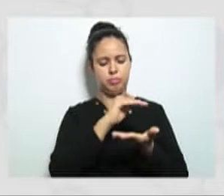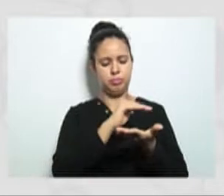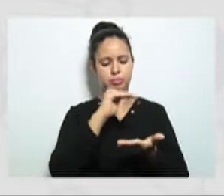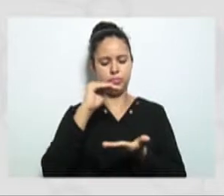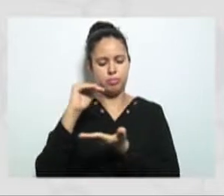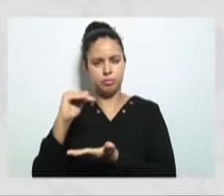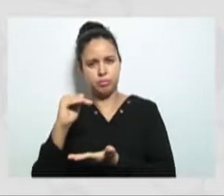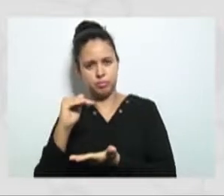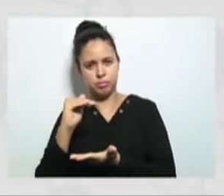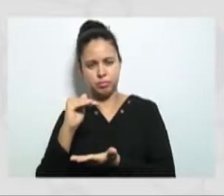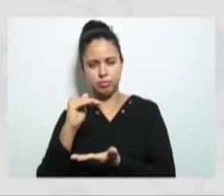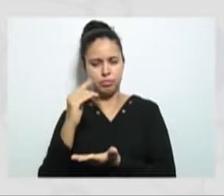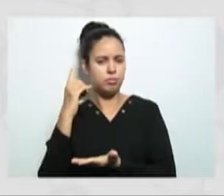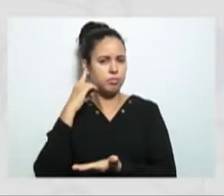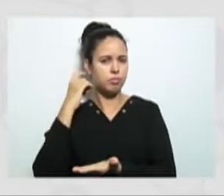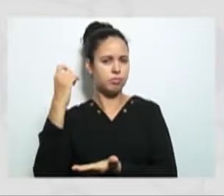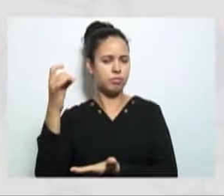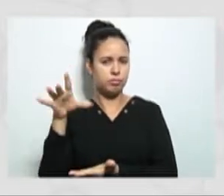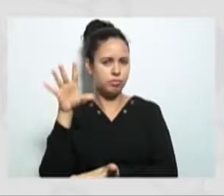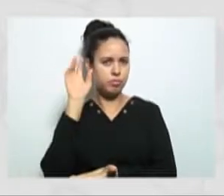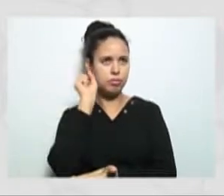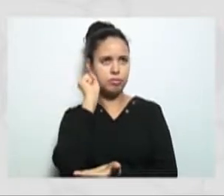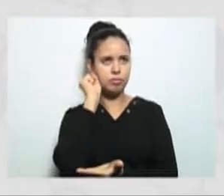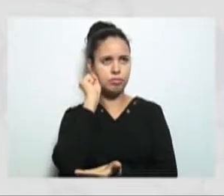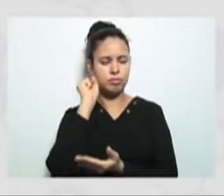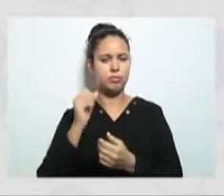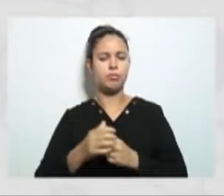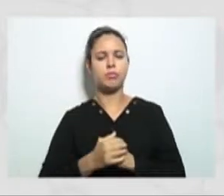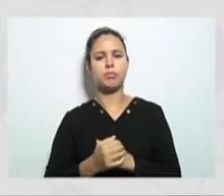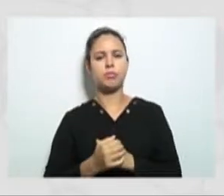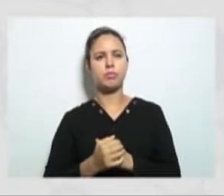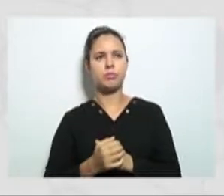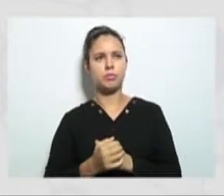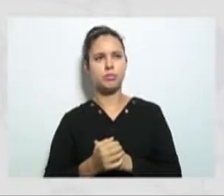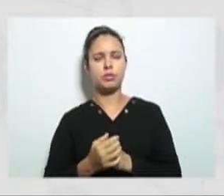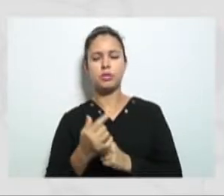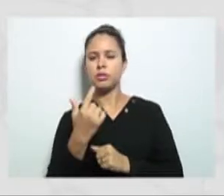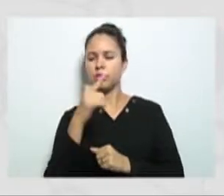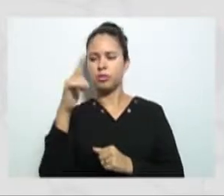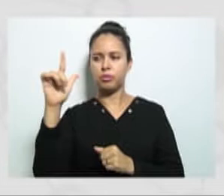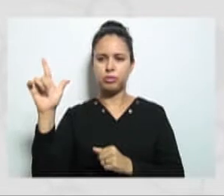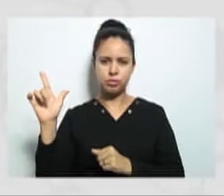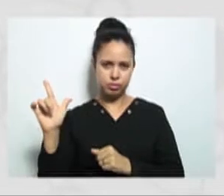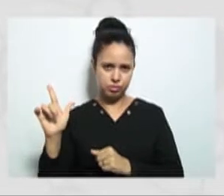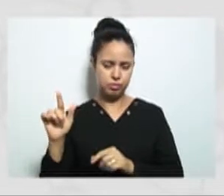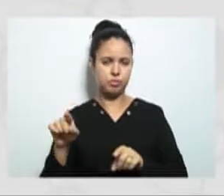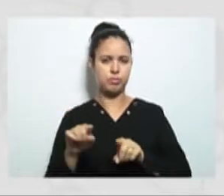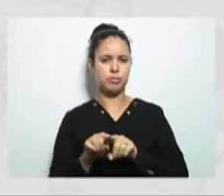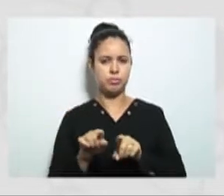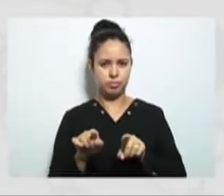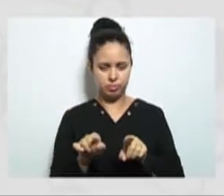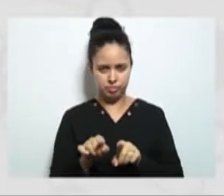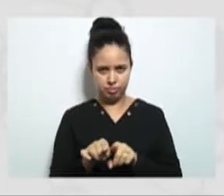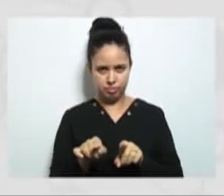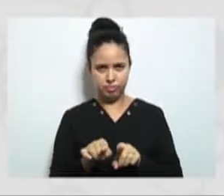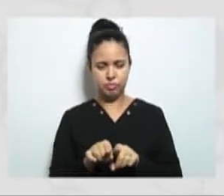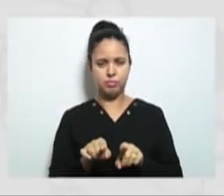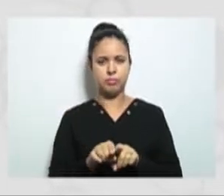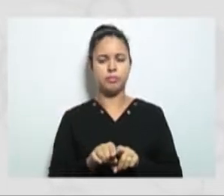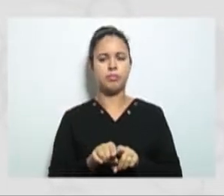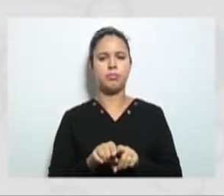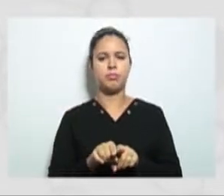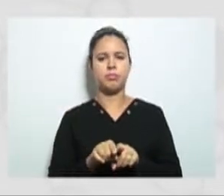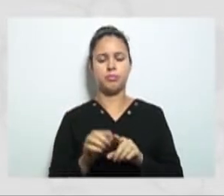processamento. A gente tem caixa de som, tá bom, gente? E a gente tem vários outros aí periféricos